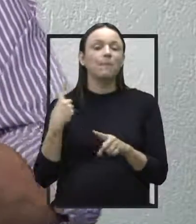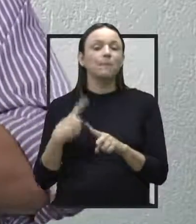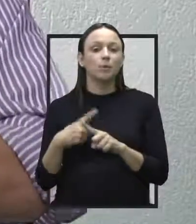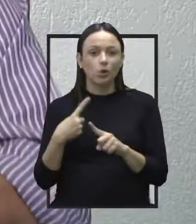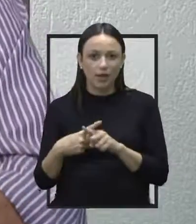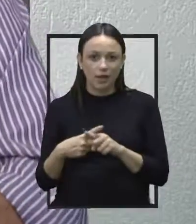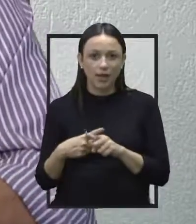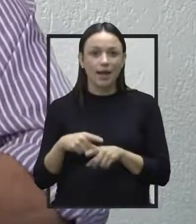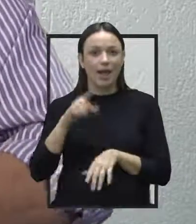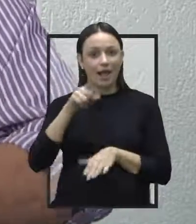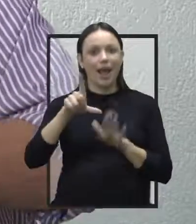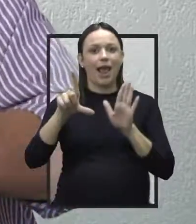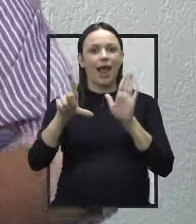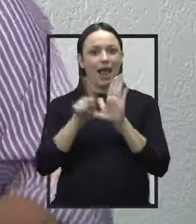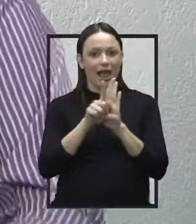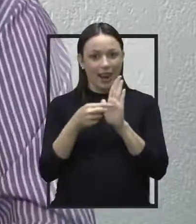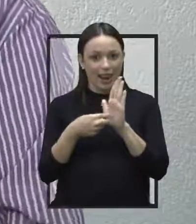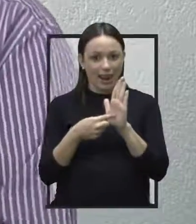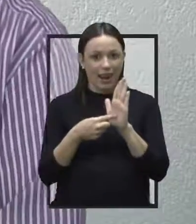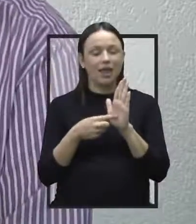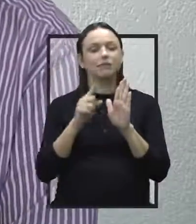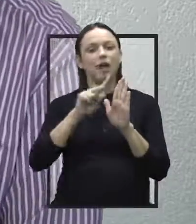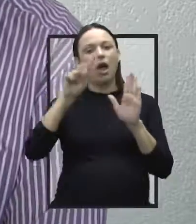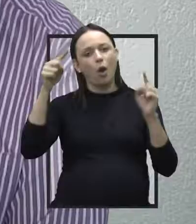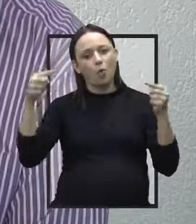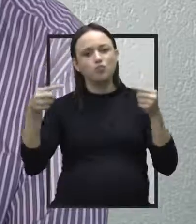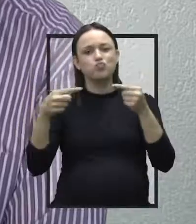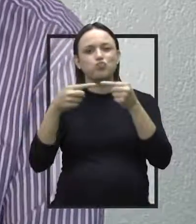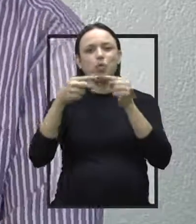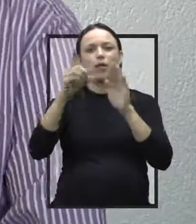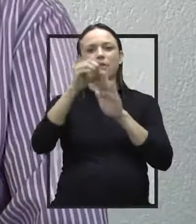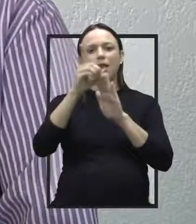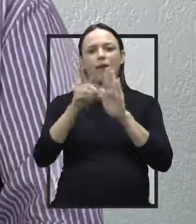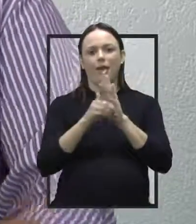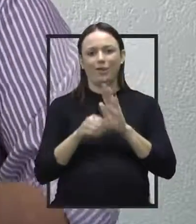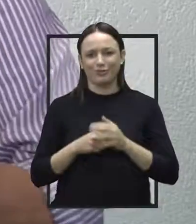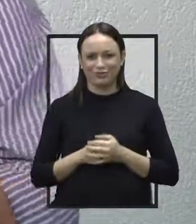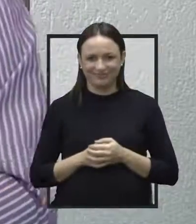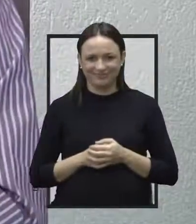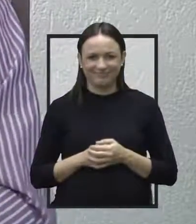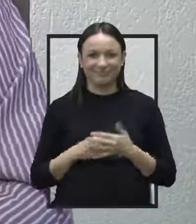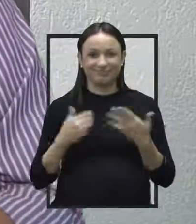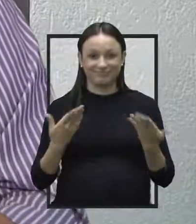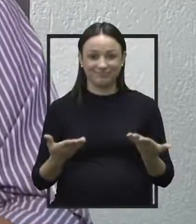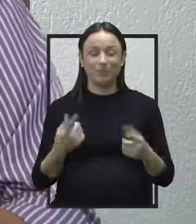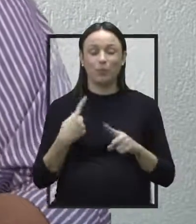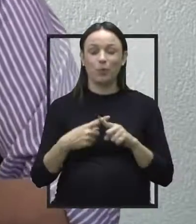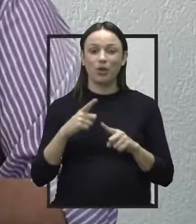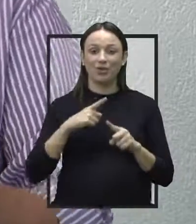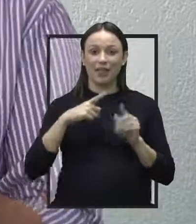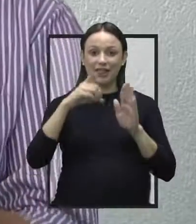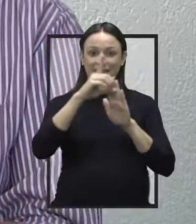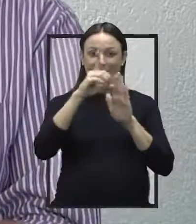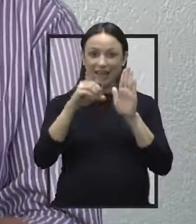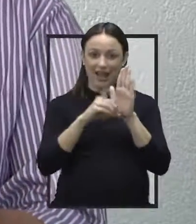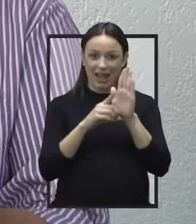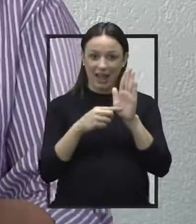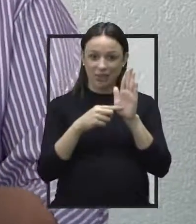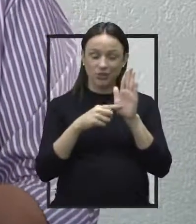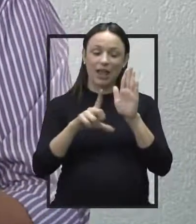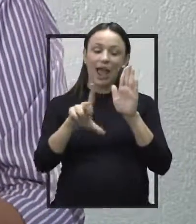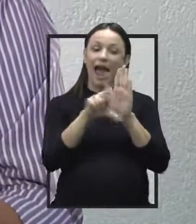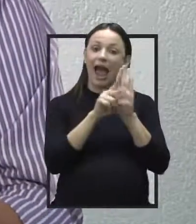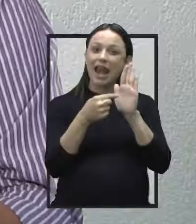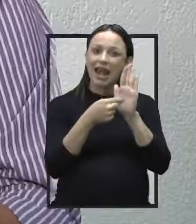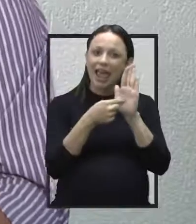aí a lei vai estar em consonância com o decreto. Porque nós temos um decreto e a lei precisa ser